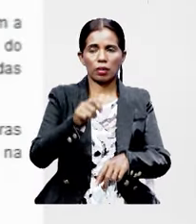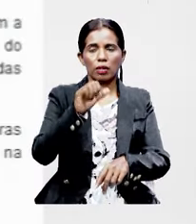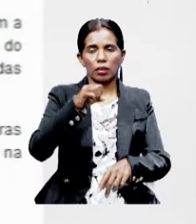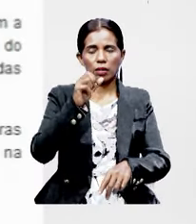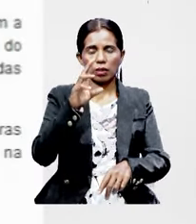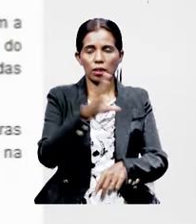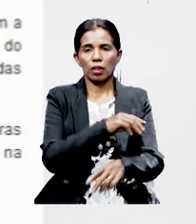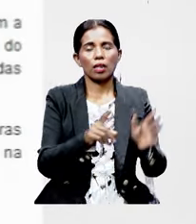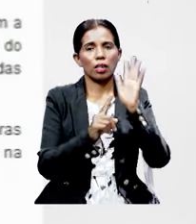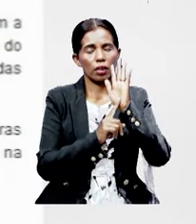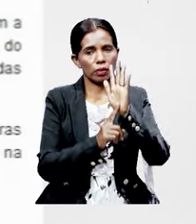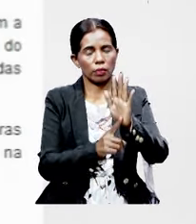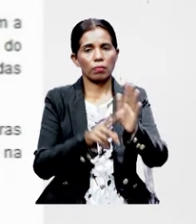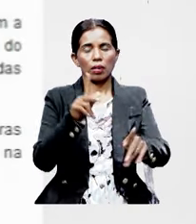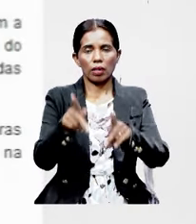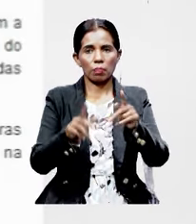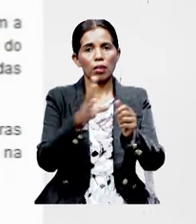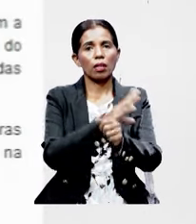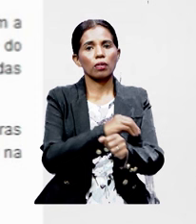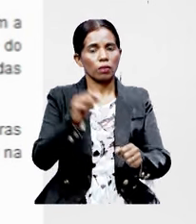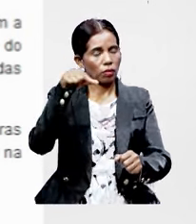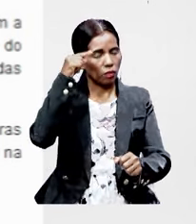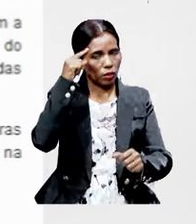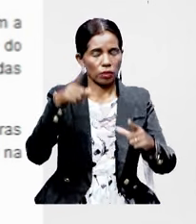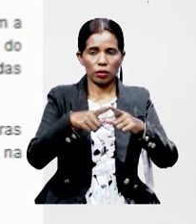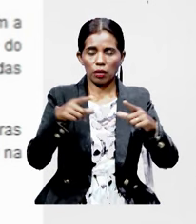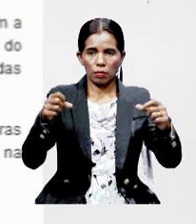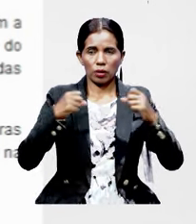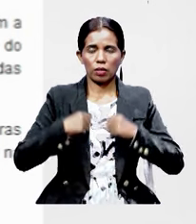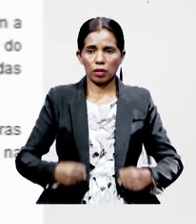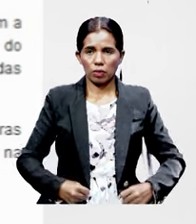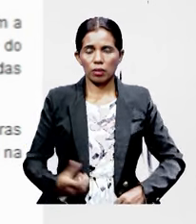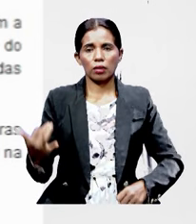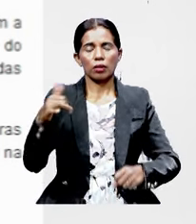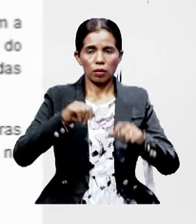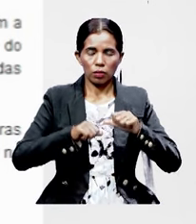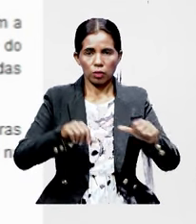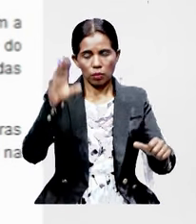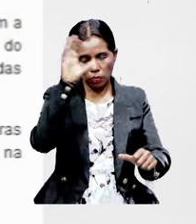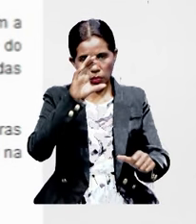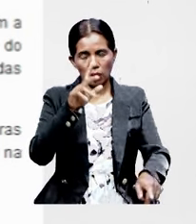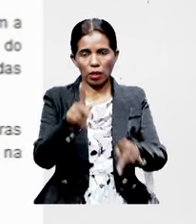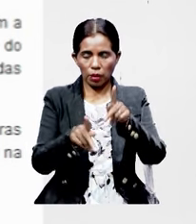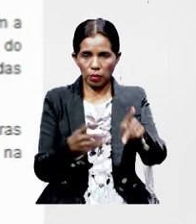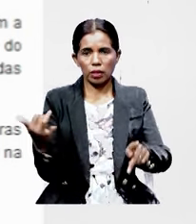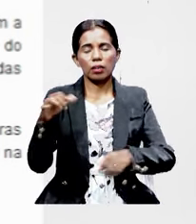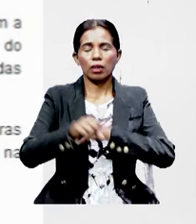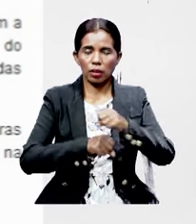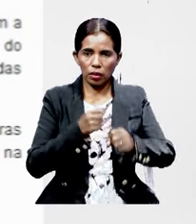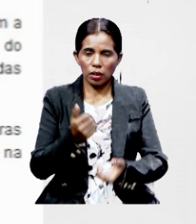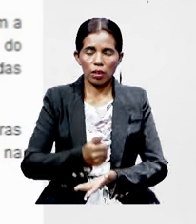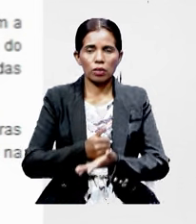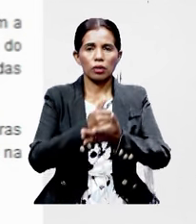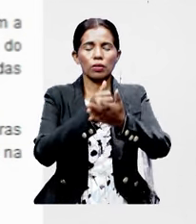atou condolência para o povo no governo japonês, no Nisaúda Hiragnebe, continua a busca sobre sobrevivência no apoio para a